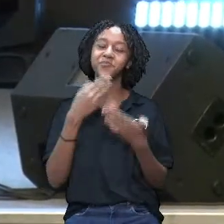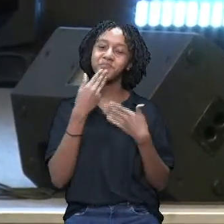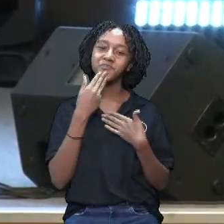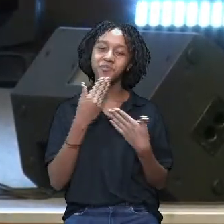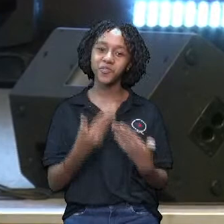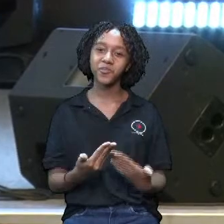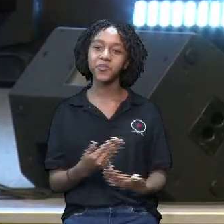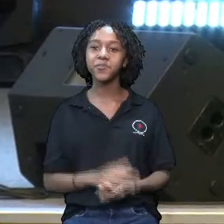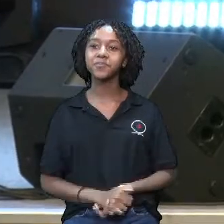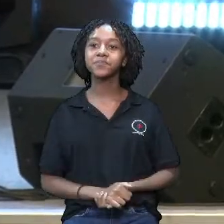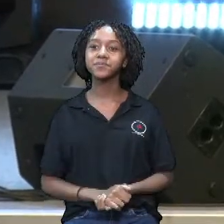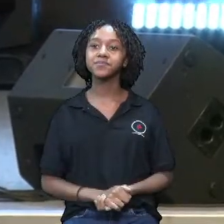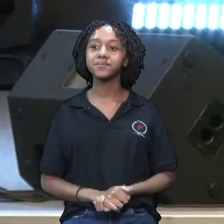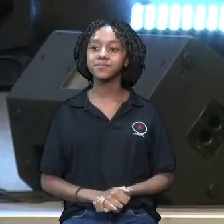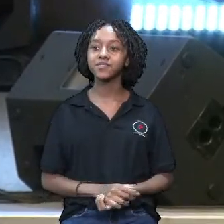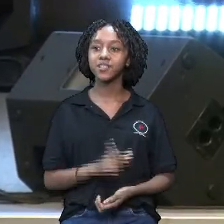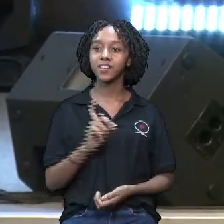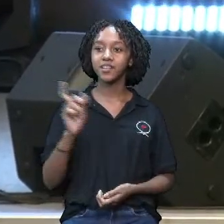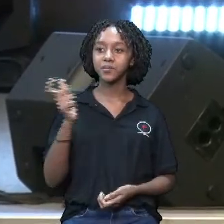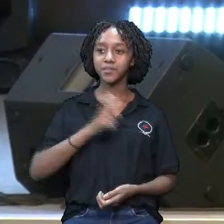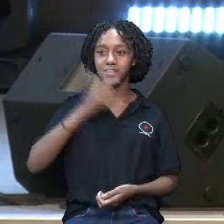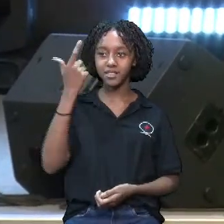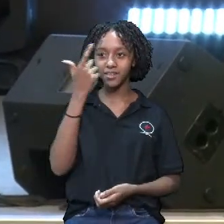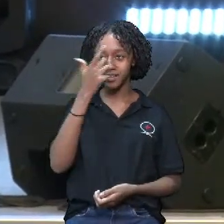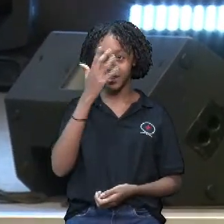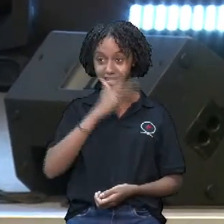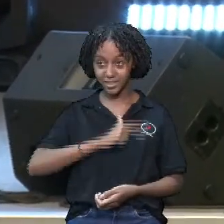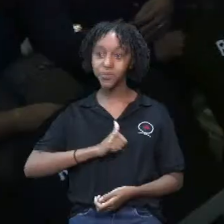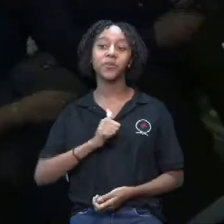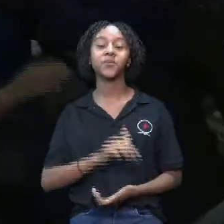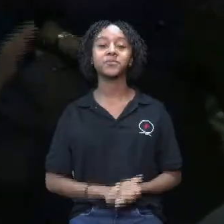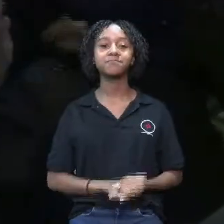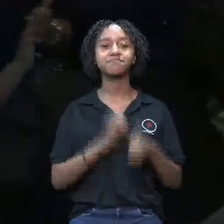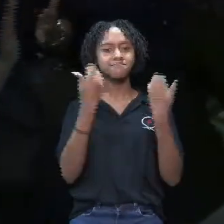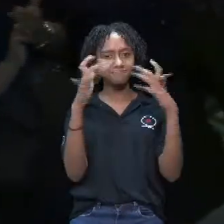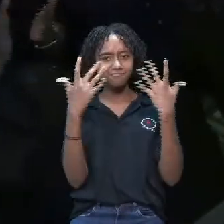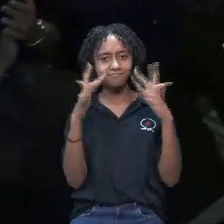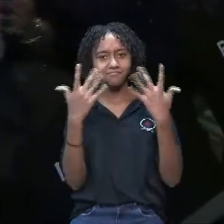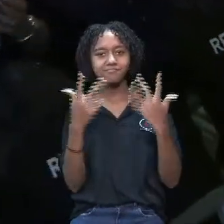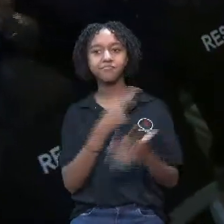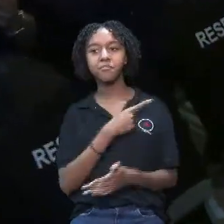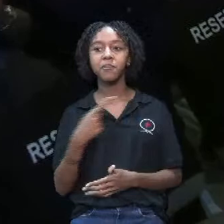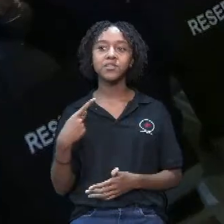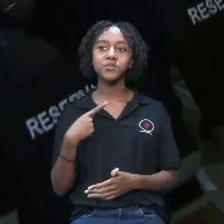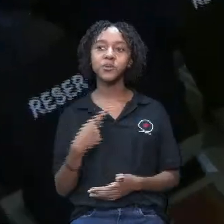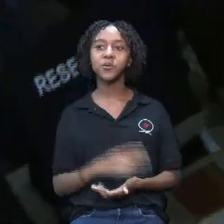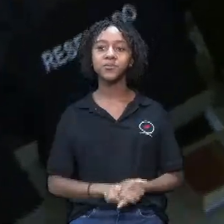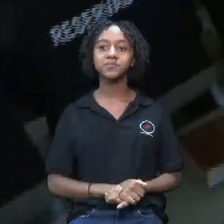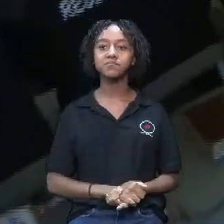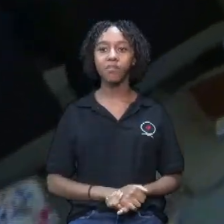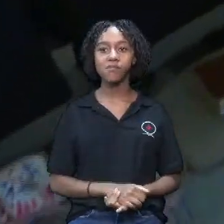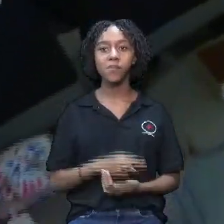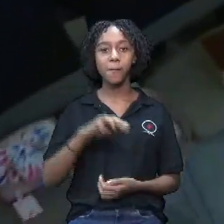lindo, é assim que você faz comigo, toda vez que você vem pregar. Uma salva de palmas para o pastor Marquinhos.